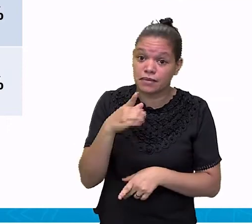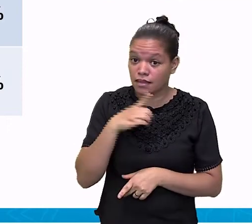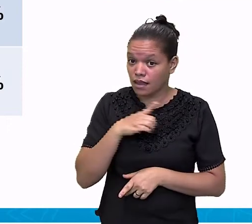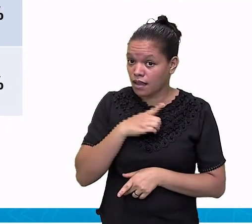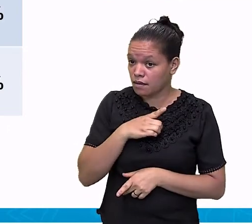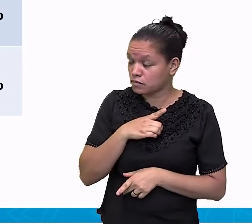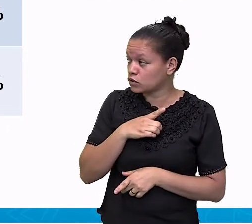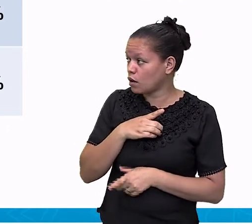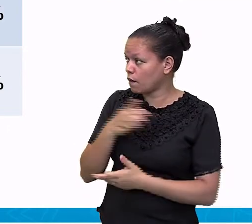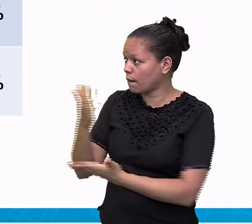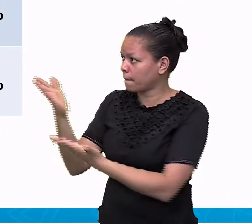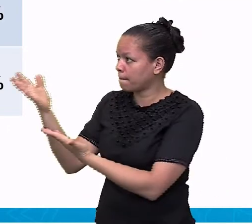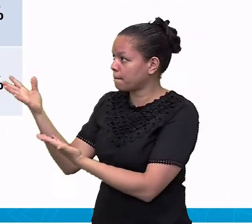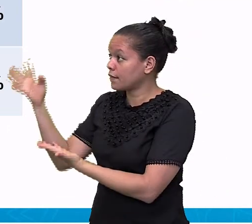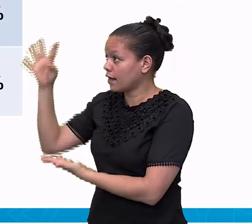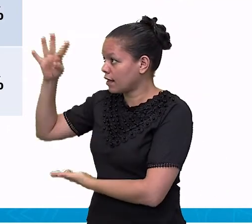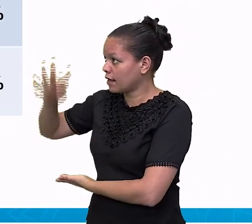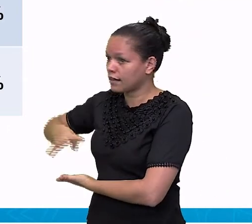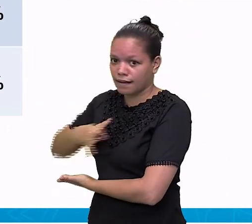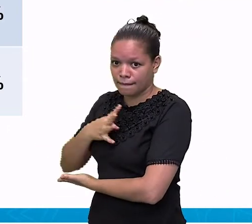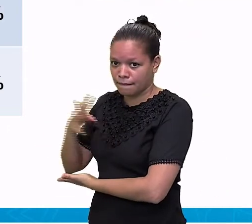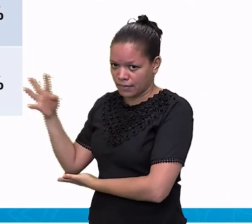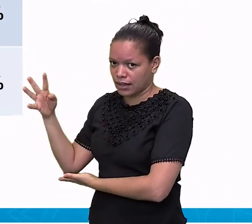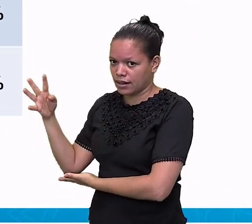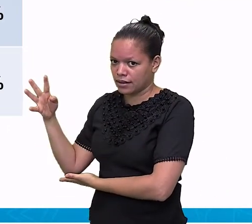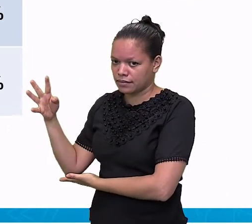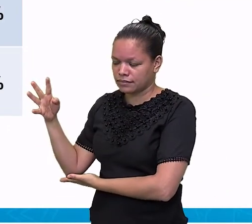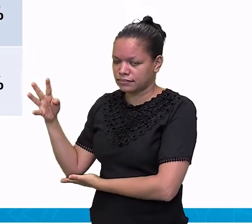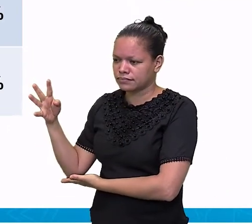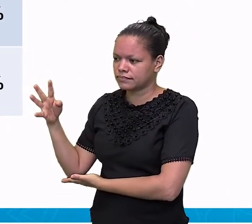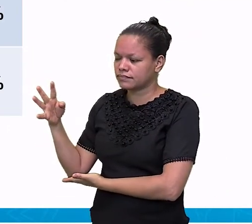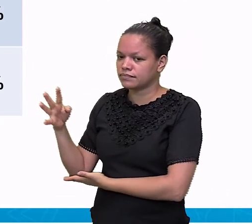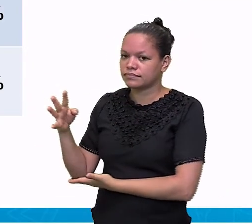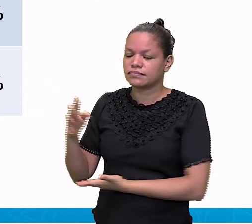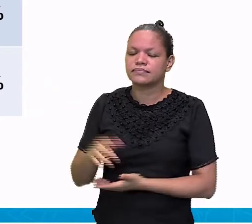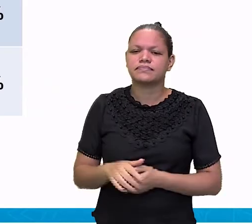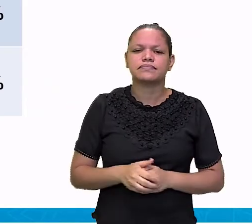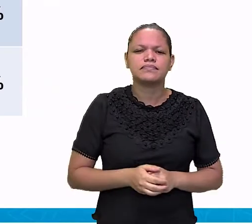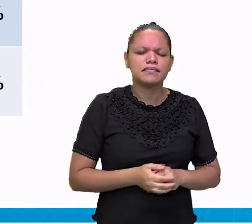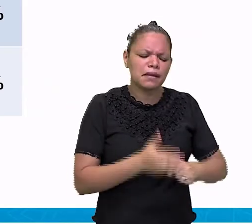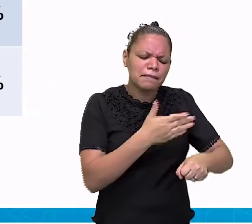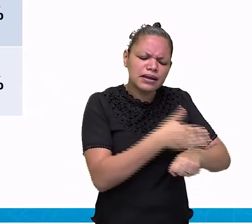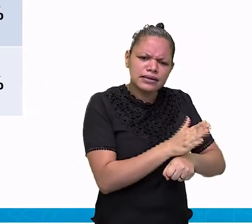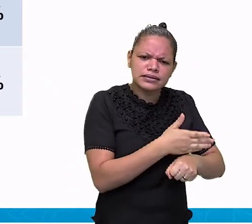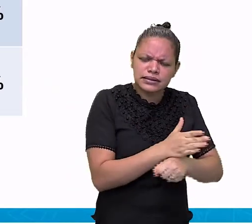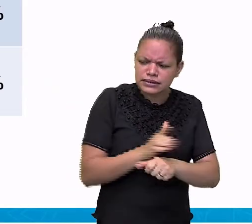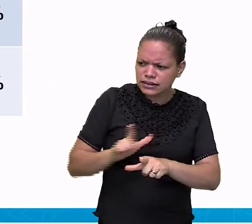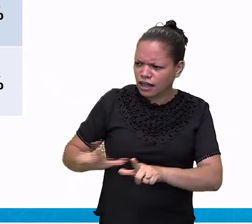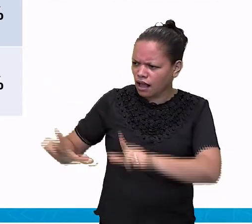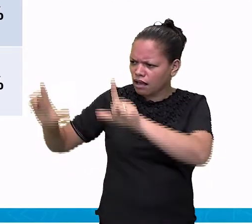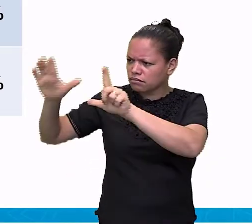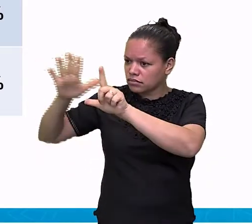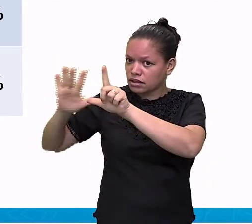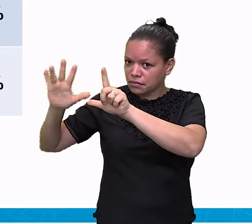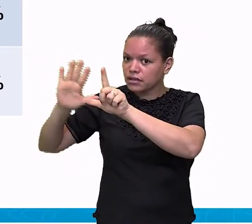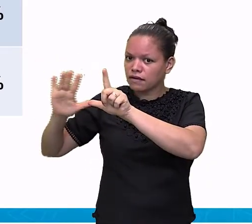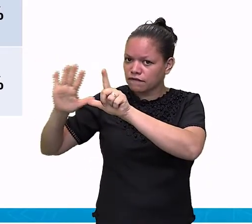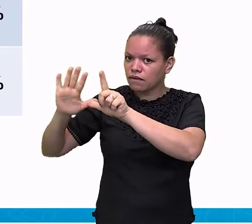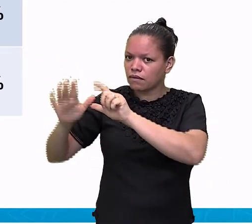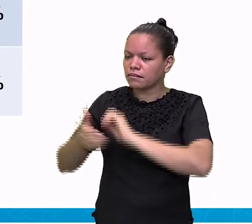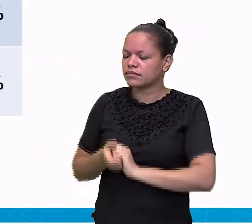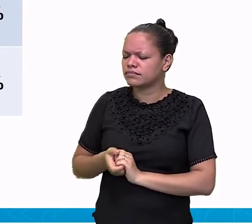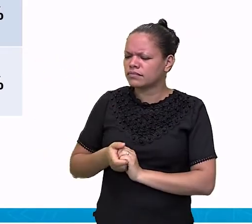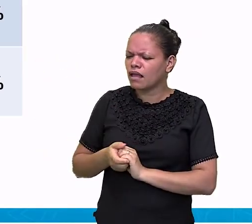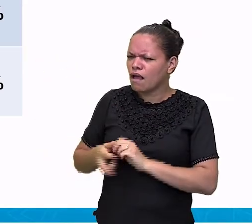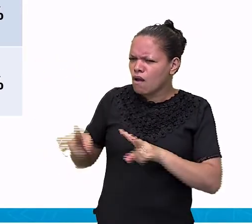para você na atividade. Vamos analisar da seguinte forma. Nos anos aqui, ó, de 1950